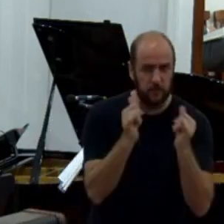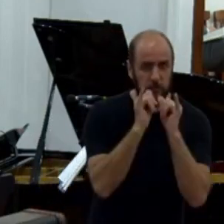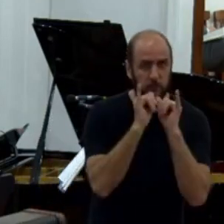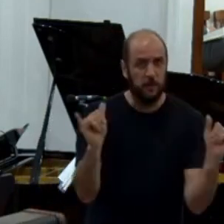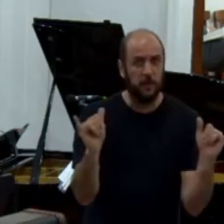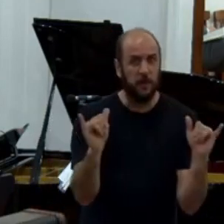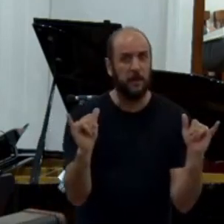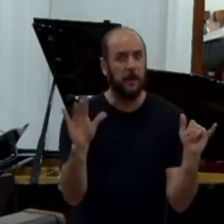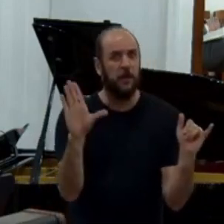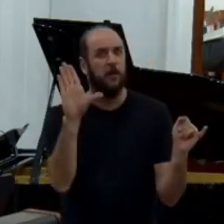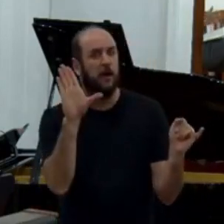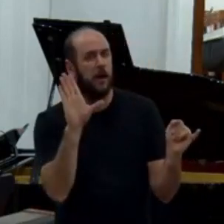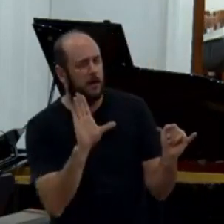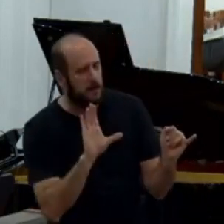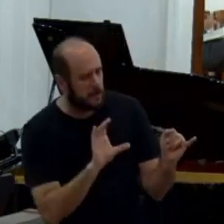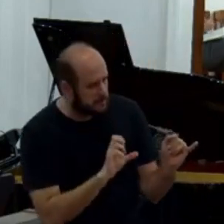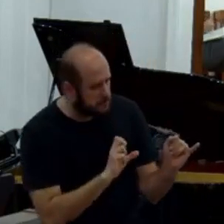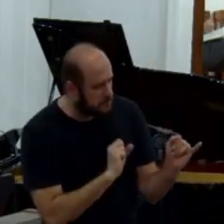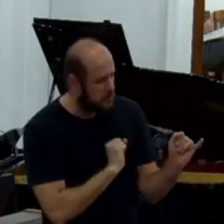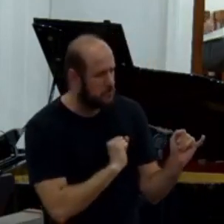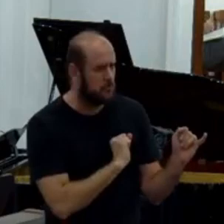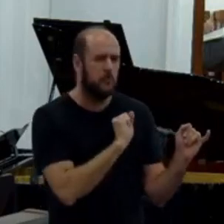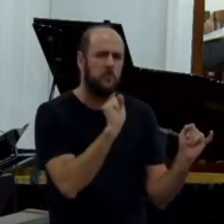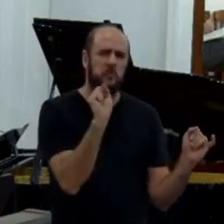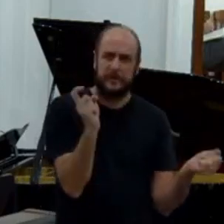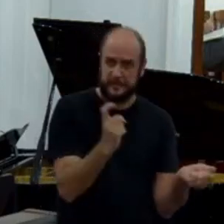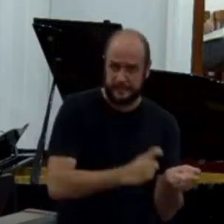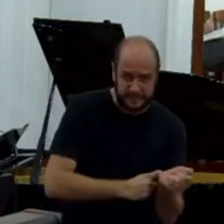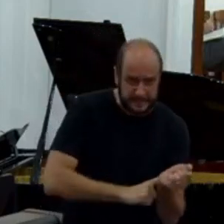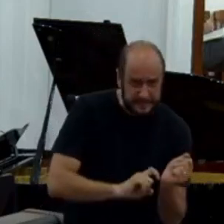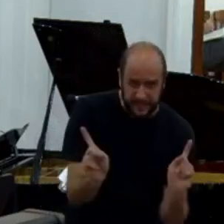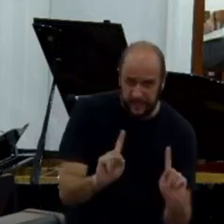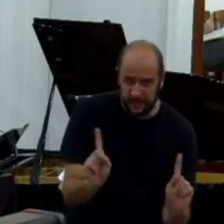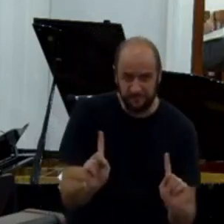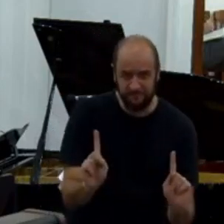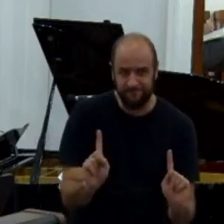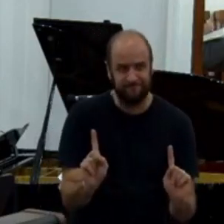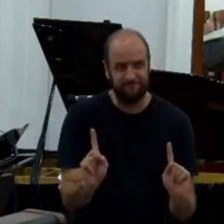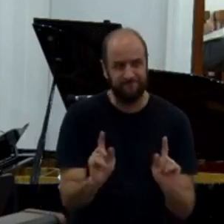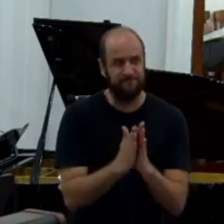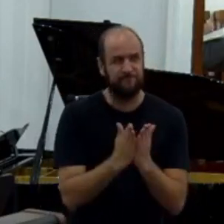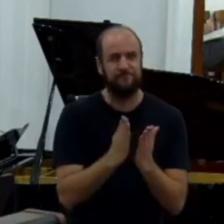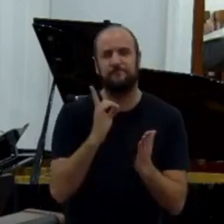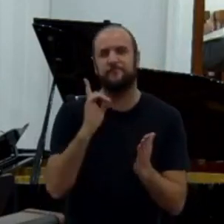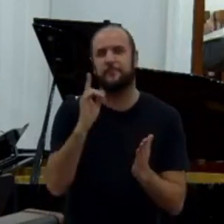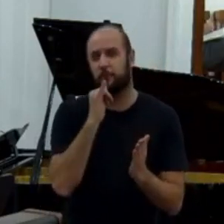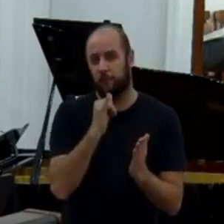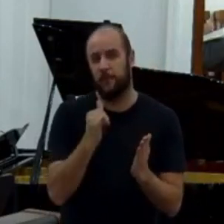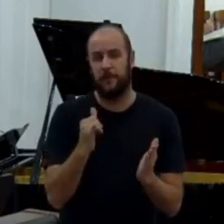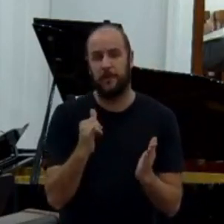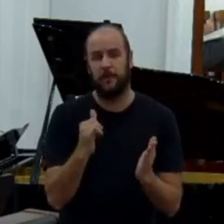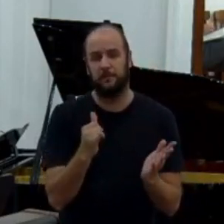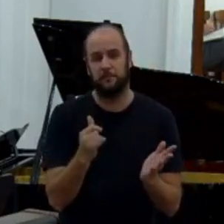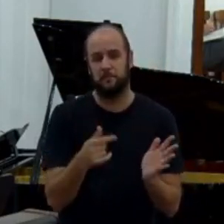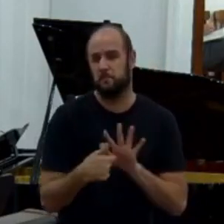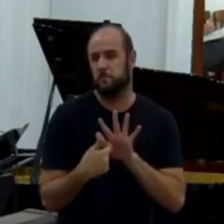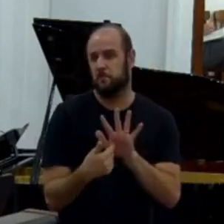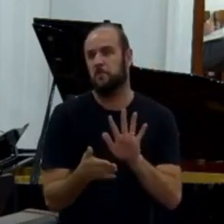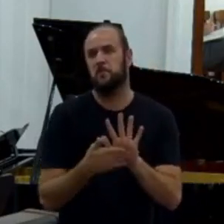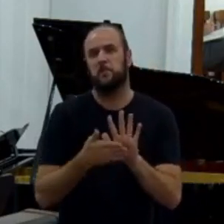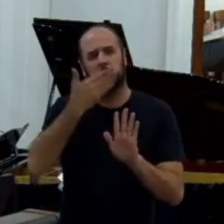dizendo: o amor não se irrita. A Bíblia nos traz